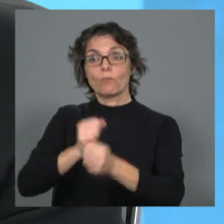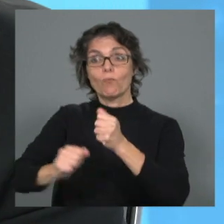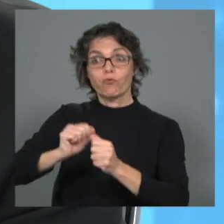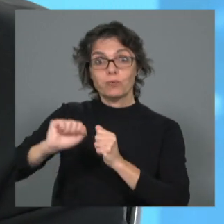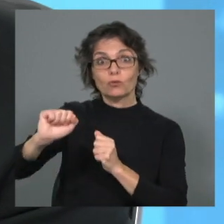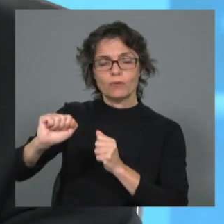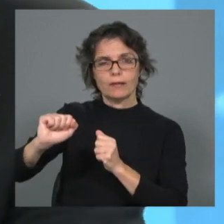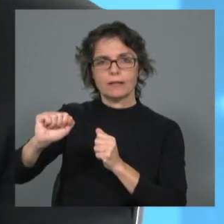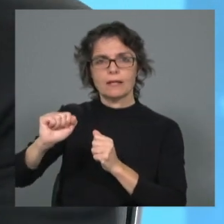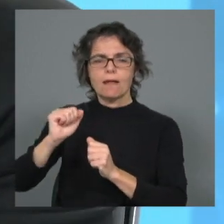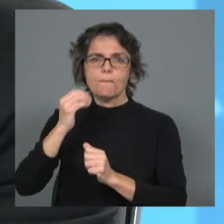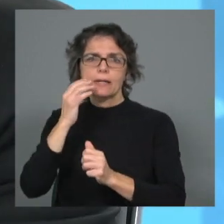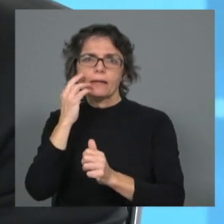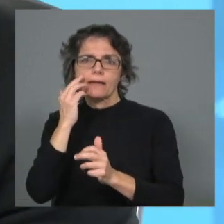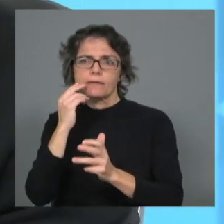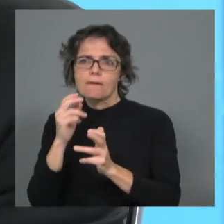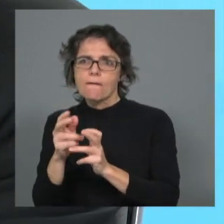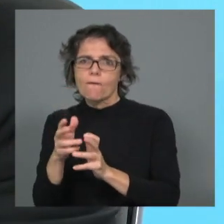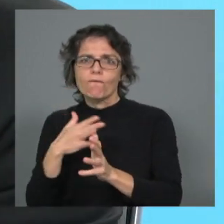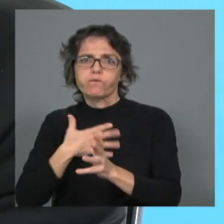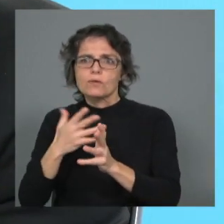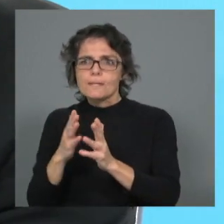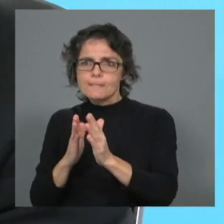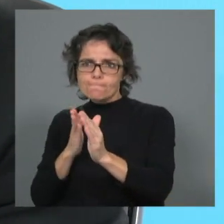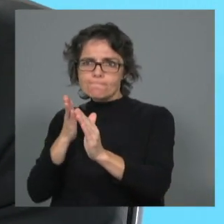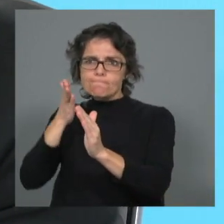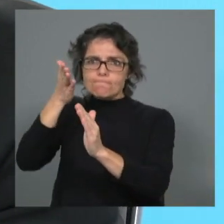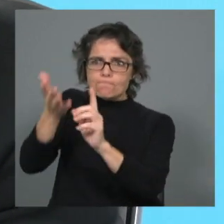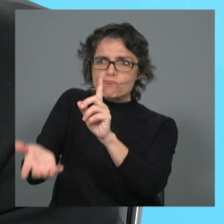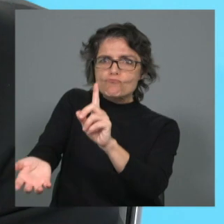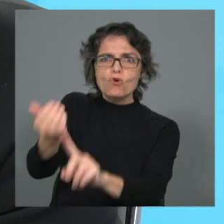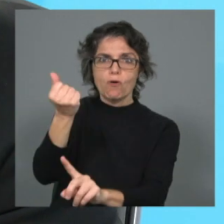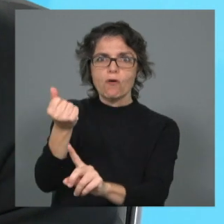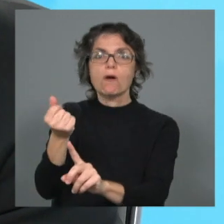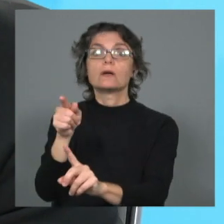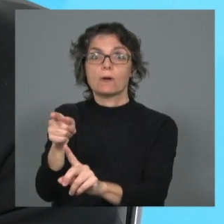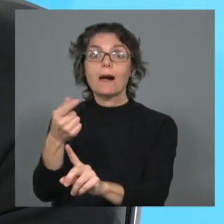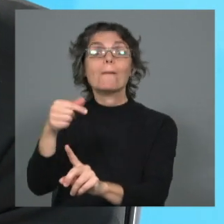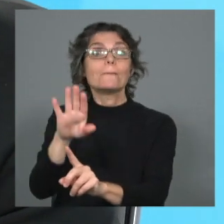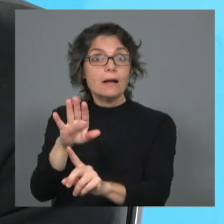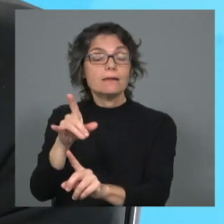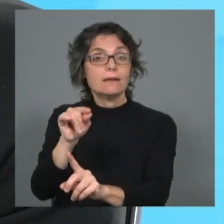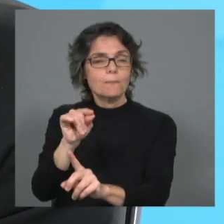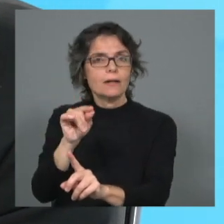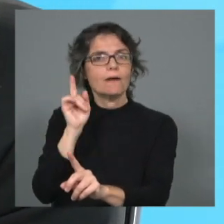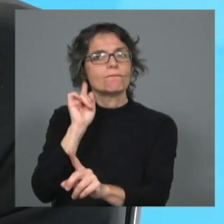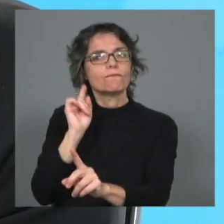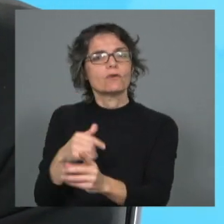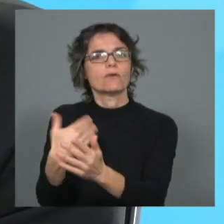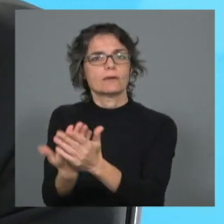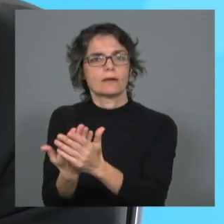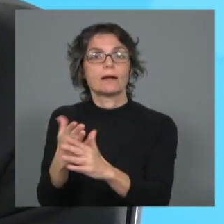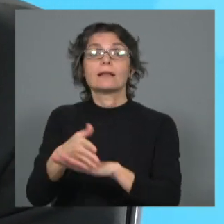para a superação, para nós irmos sempre mais além, é isso que o atleta quer, não é? Mas tem que ser uma superação com valores, com